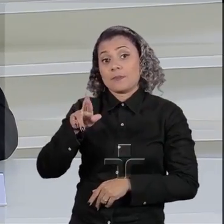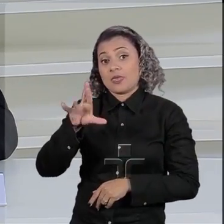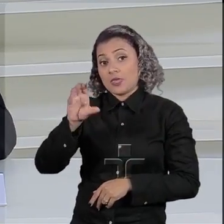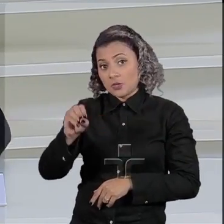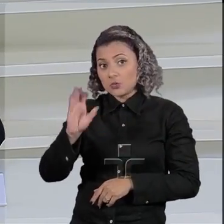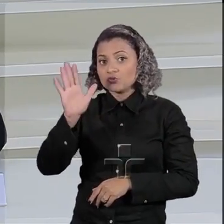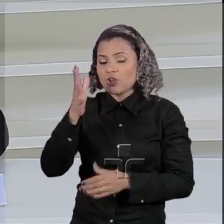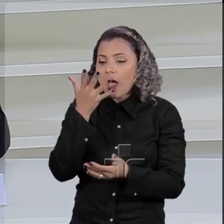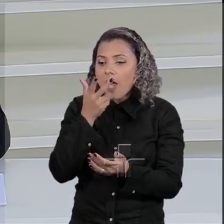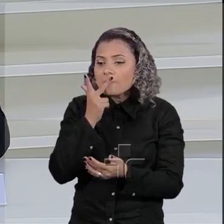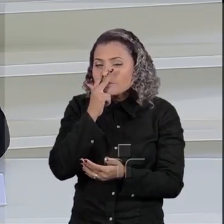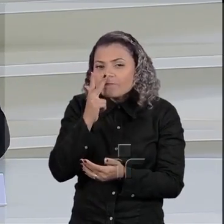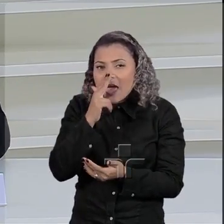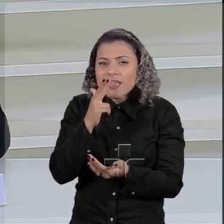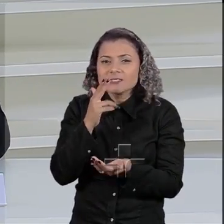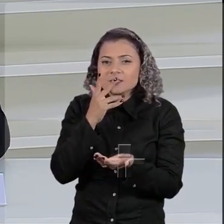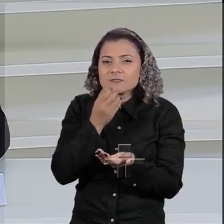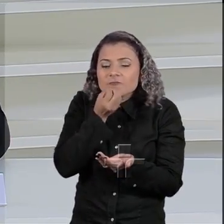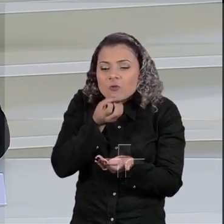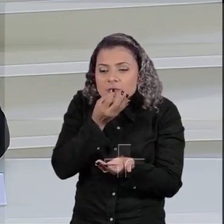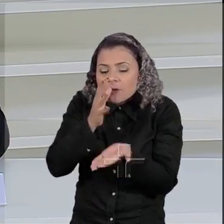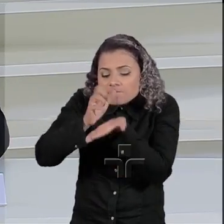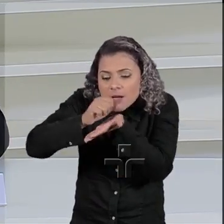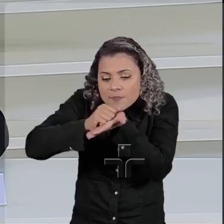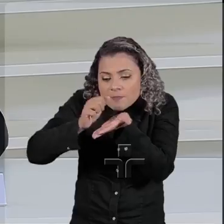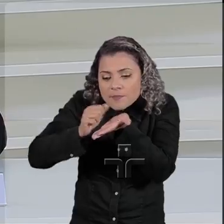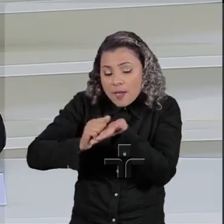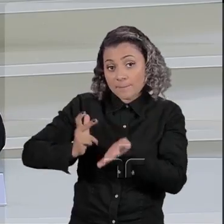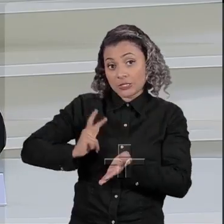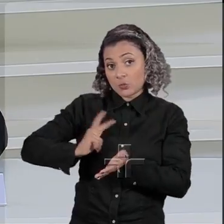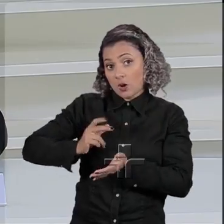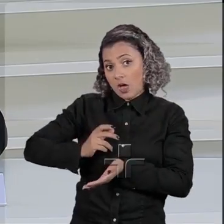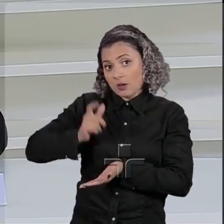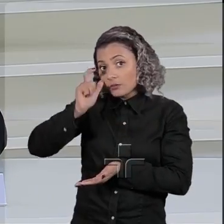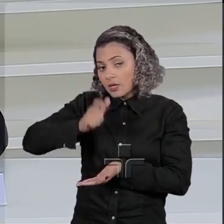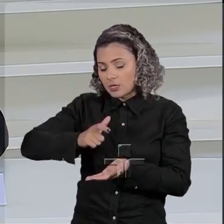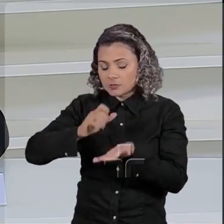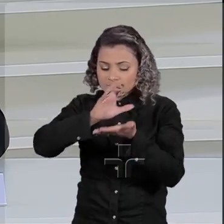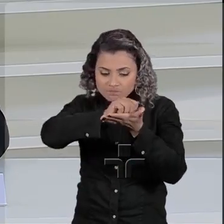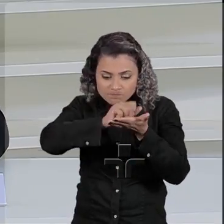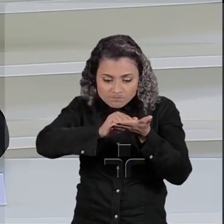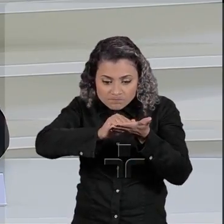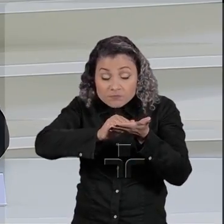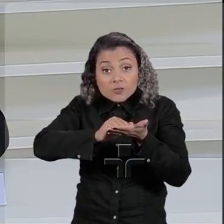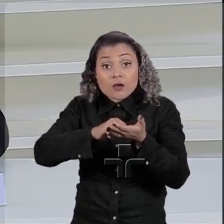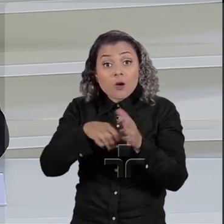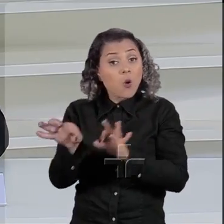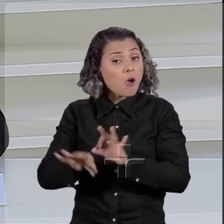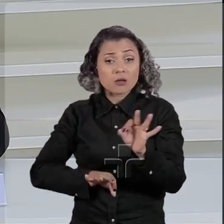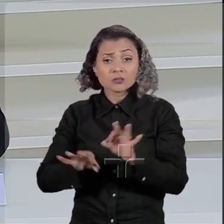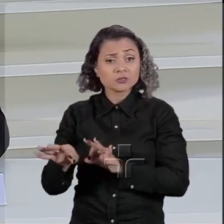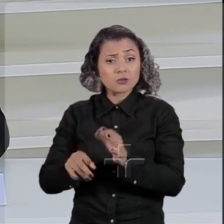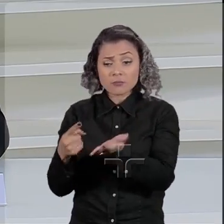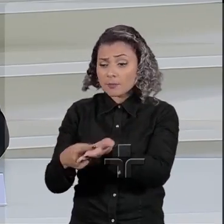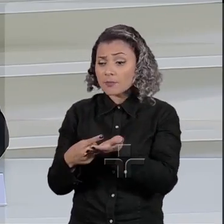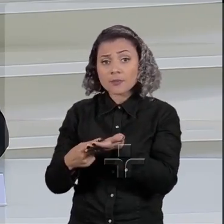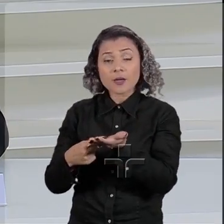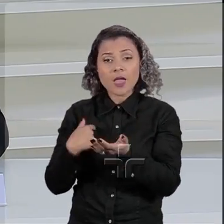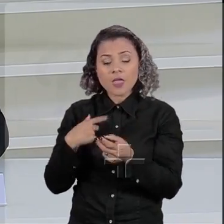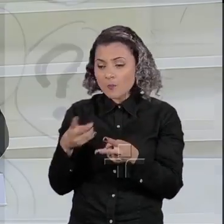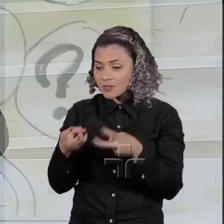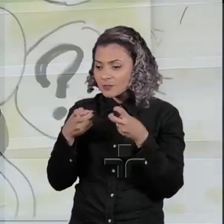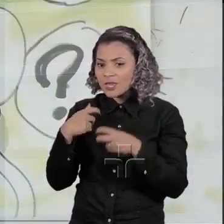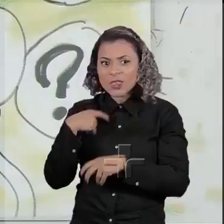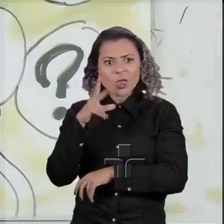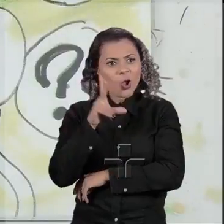coletando outras informações que ele tinha interesse particular, enfim, no final organizou-se isso, e eu percebi que podia sair